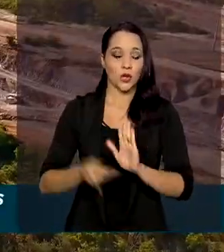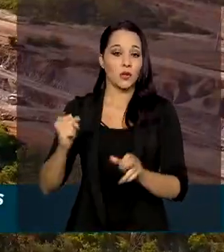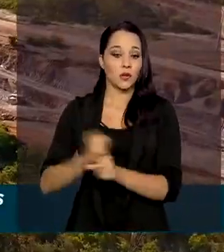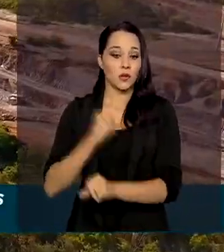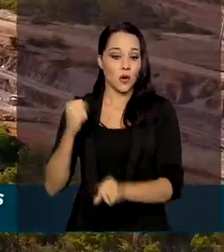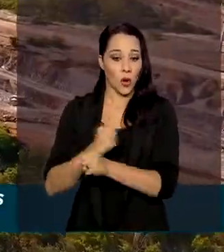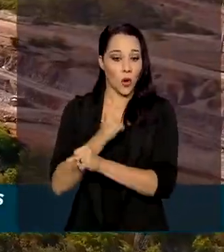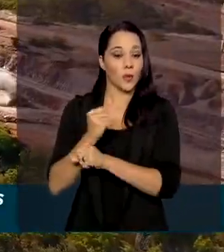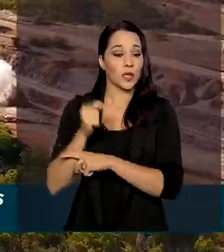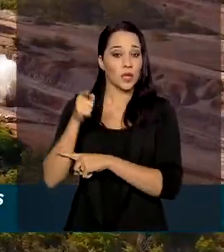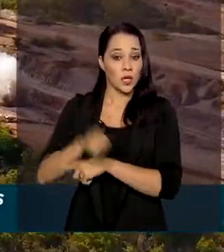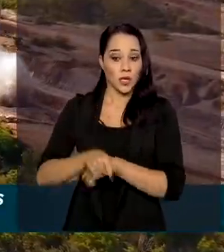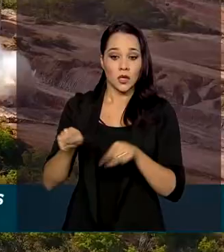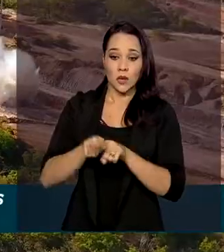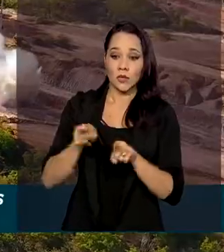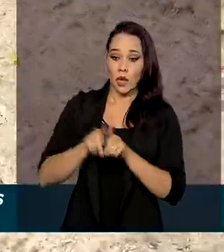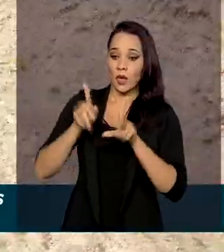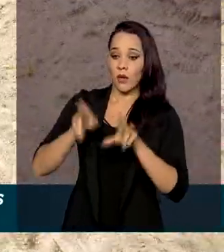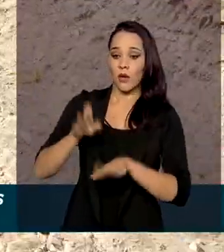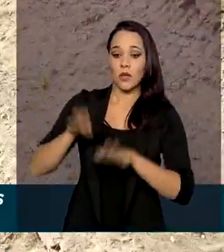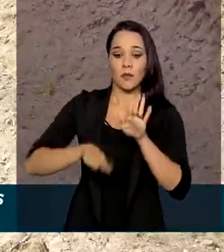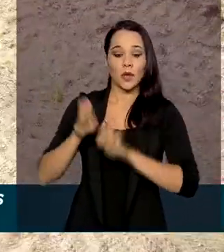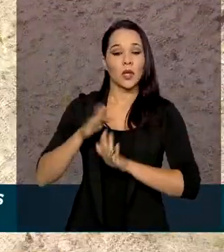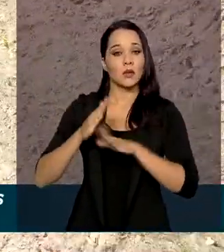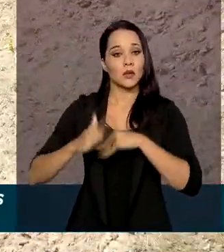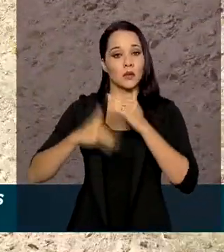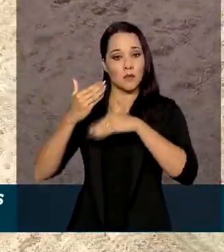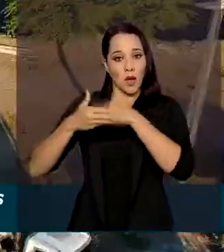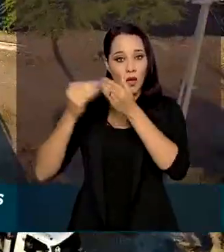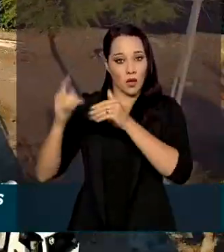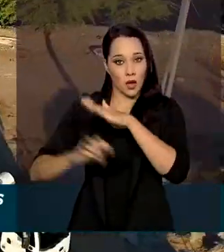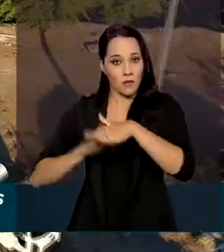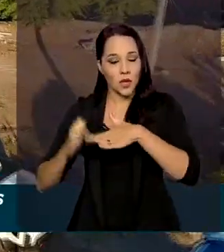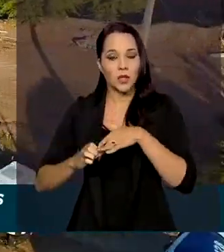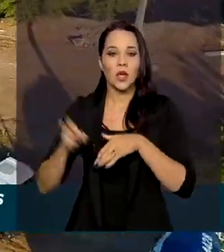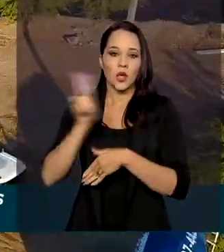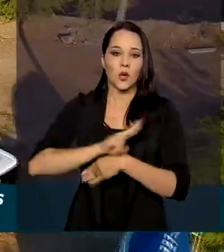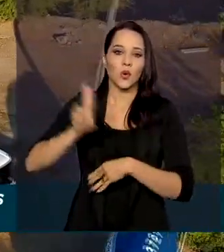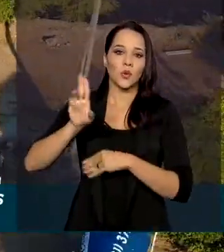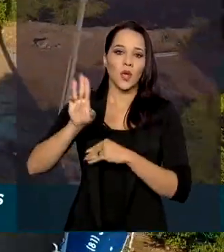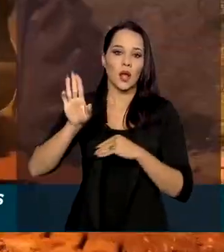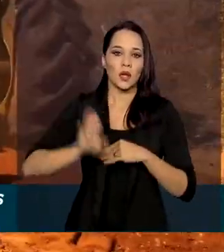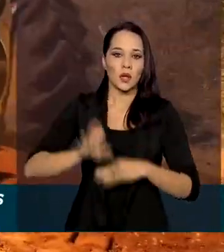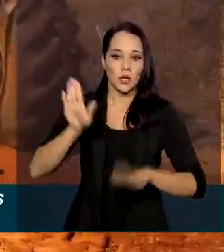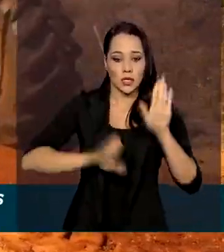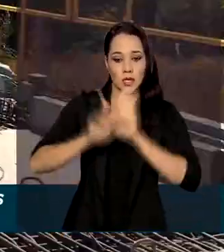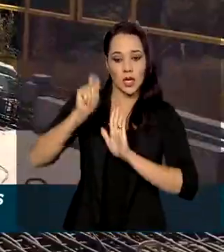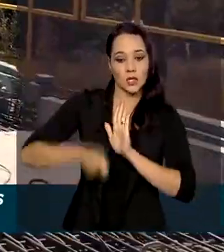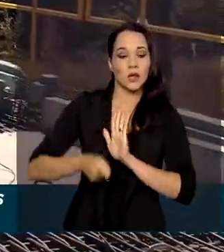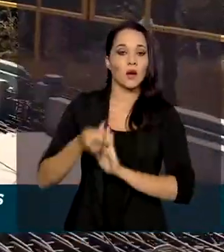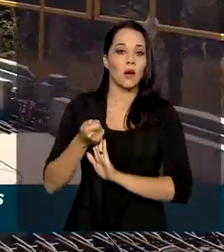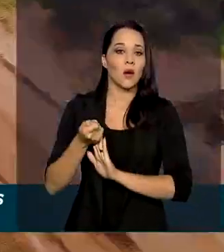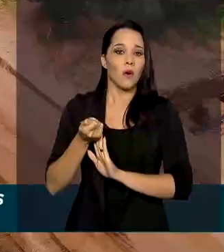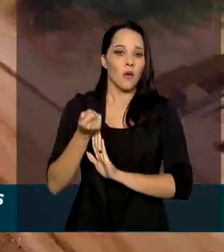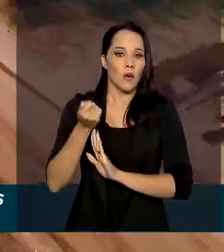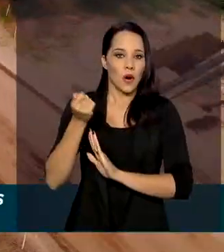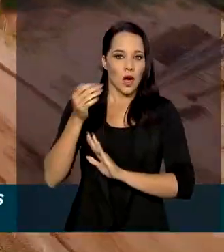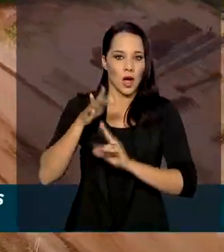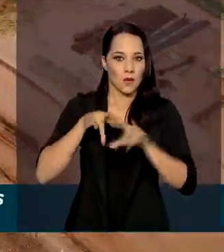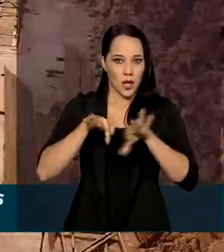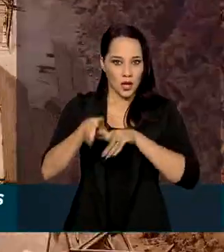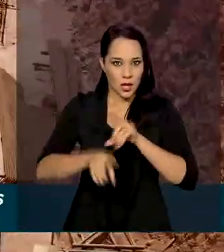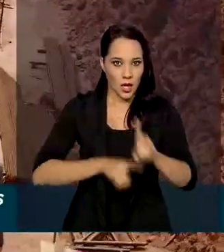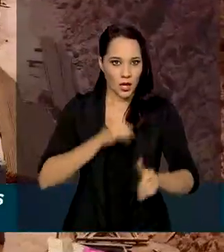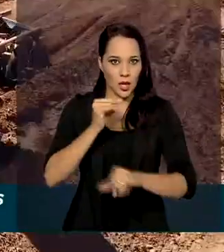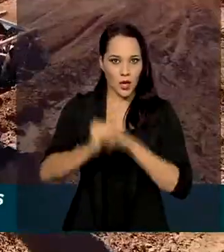obras, remuneração de acordo com o desempenho do fornecedor e o uso da licitação eletrônica. A nova lei também ampliou os valores